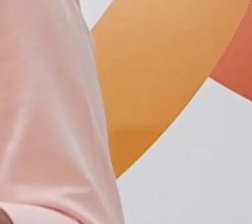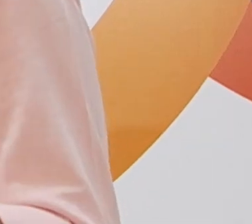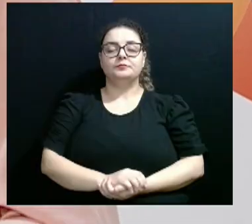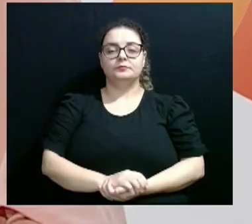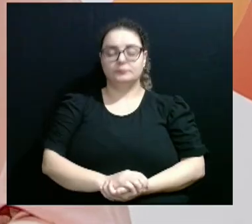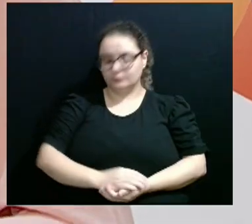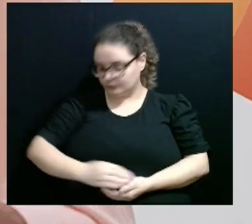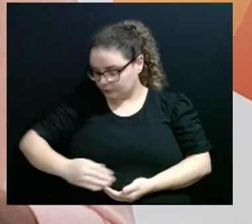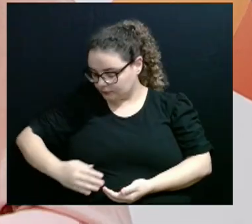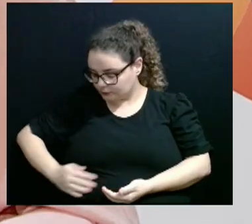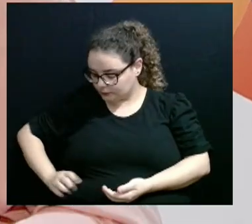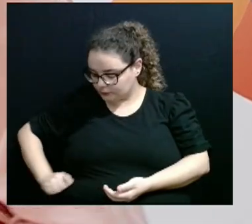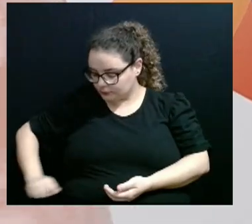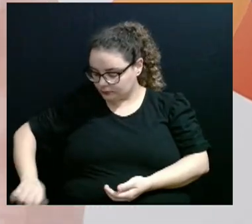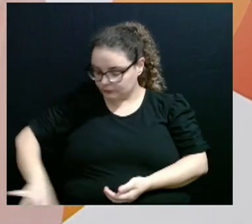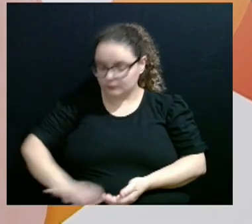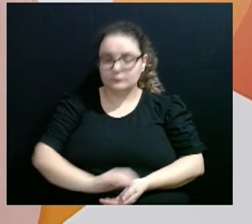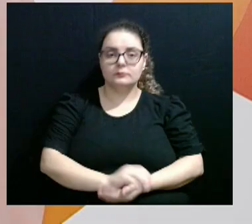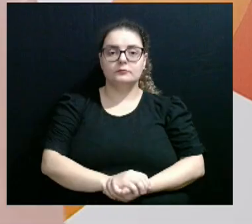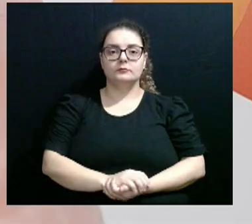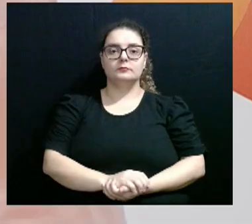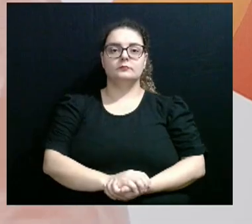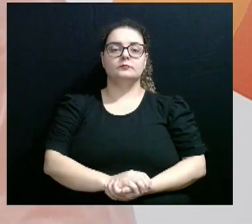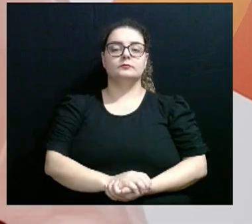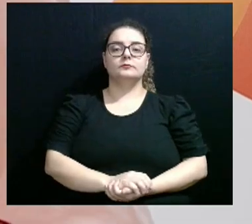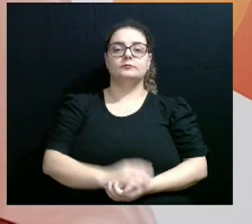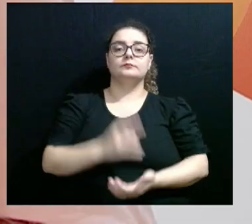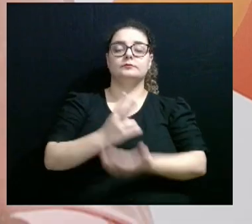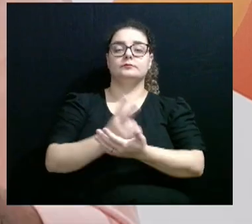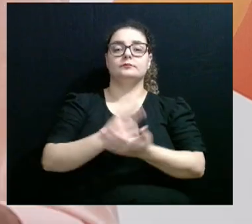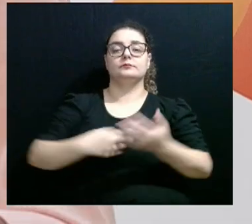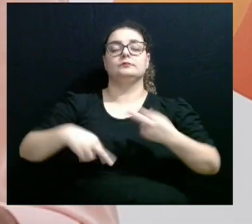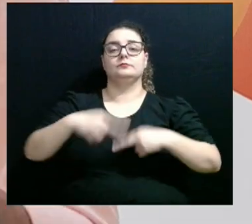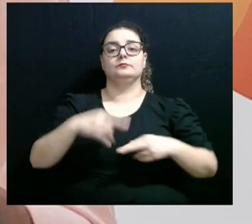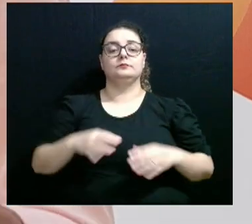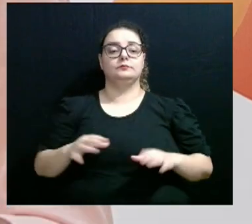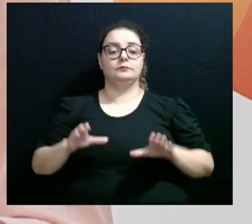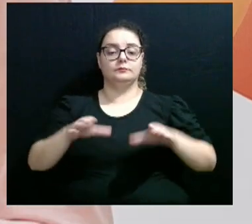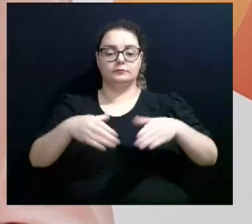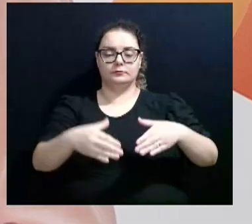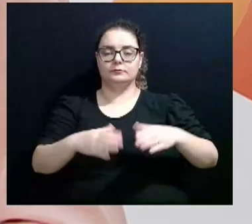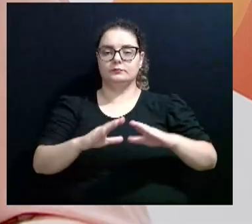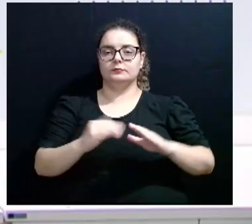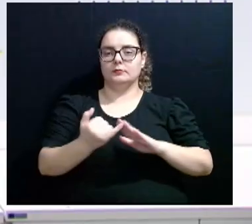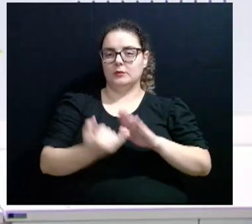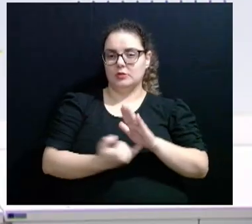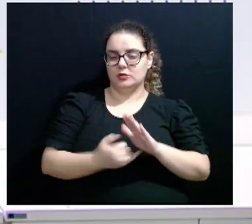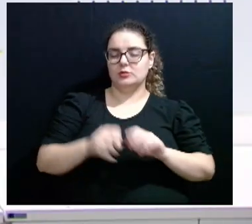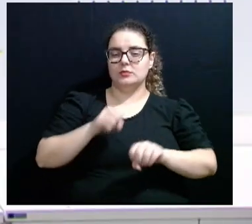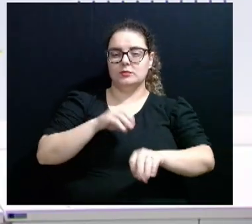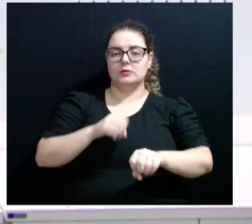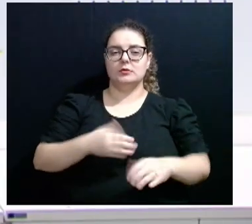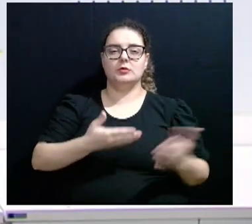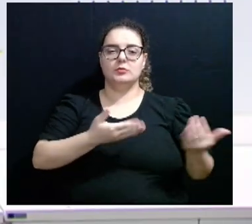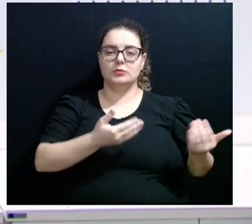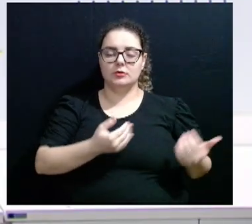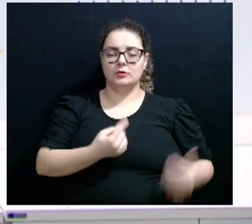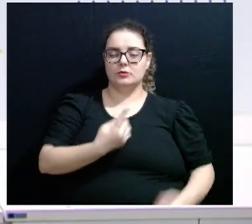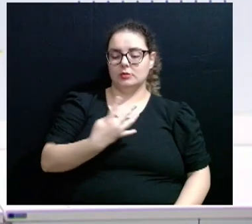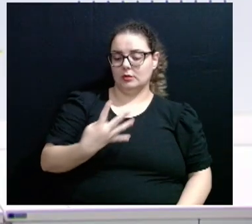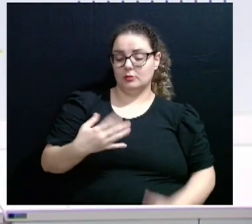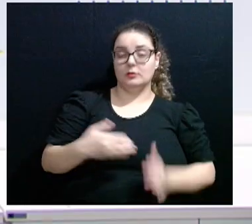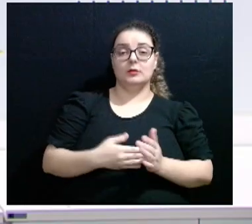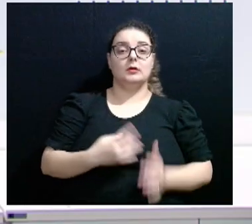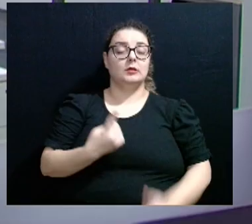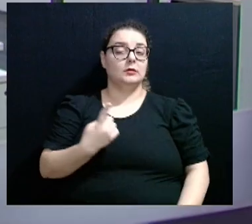oportunidade. É importante dizer, ele sempre precisa estar vinculado a uma instituição de ensino. Então, os jovens, a partir de 14 anos até 18 anos, ele está estudando